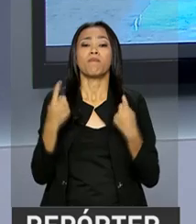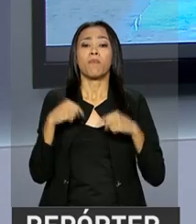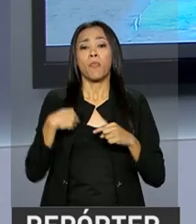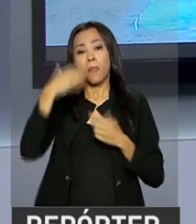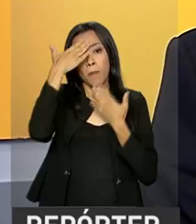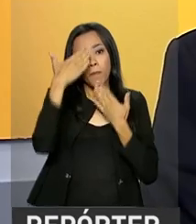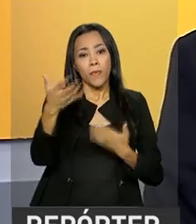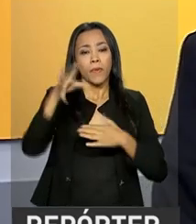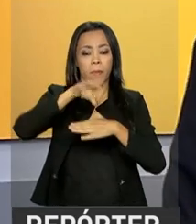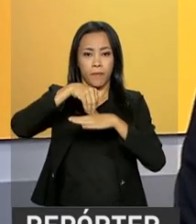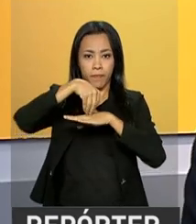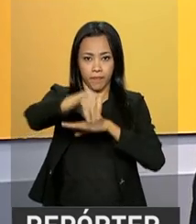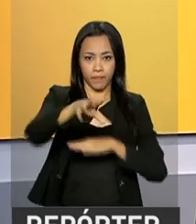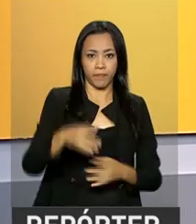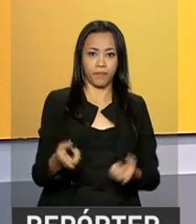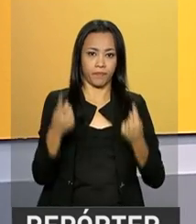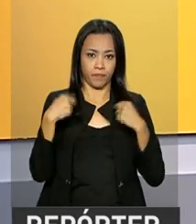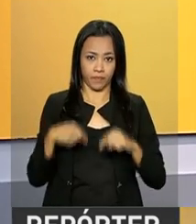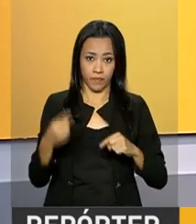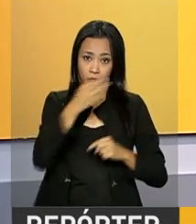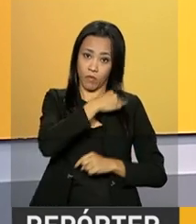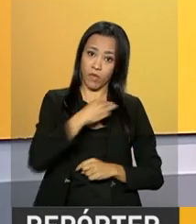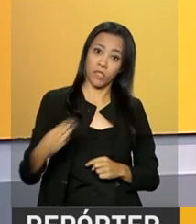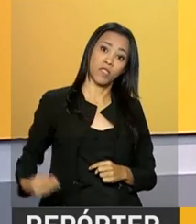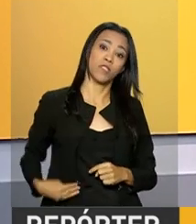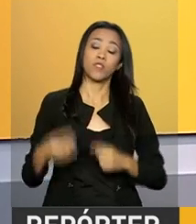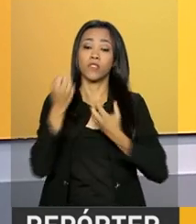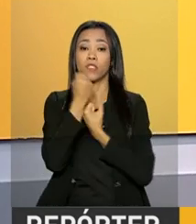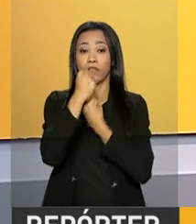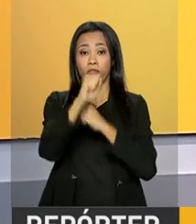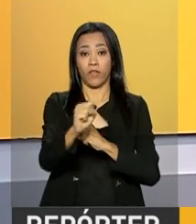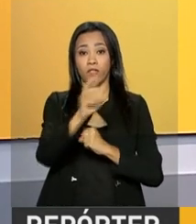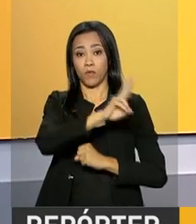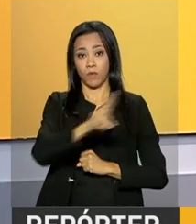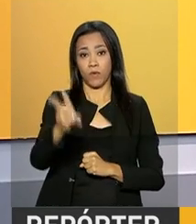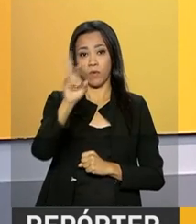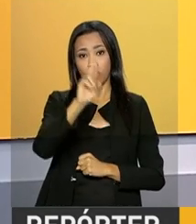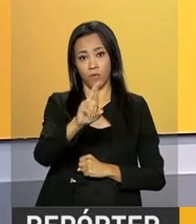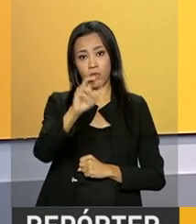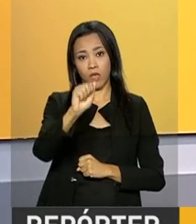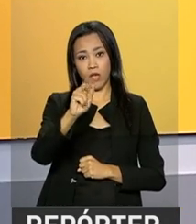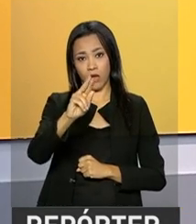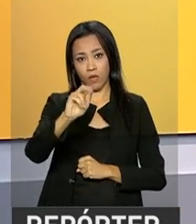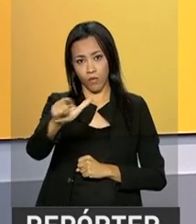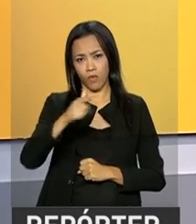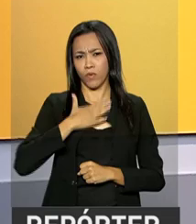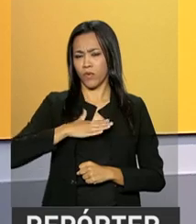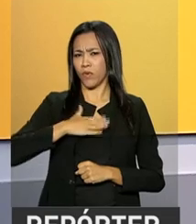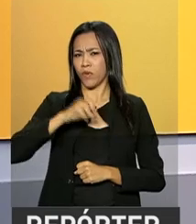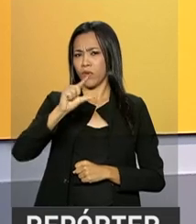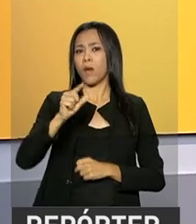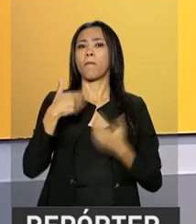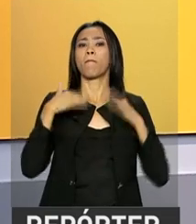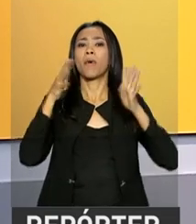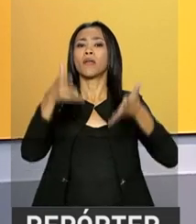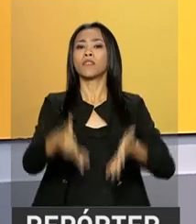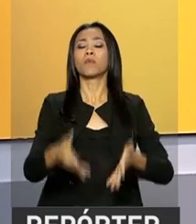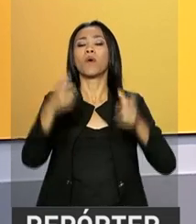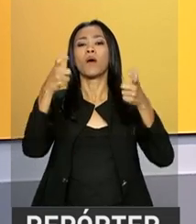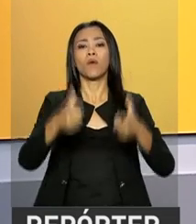suas informações e olha o ministro da Defesa Raul jugman participou agora a pouco em São Paulo do Fórum de